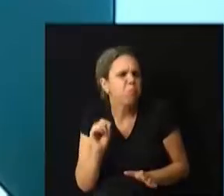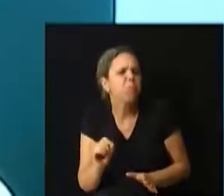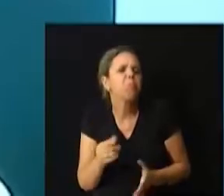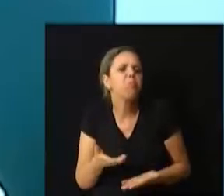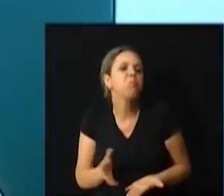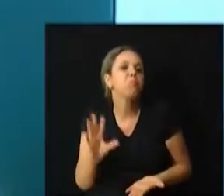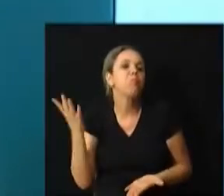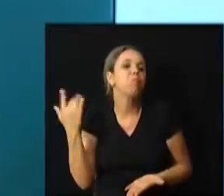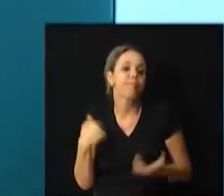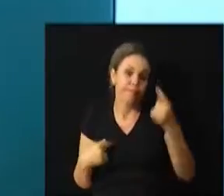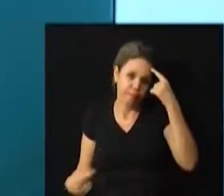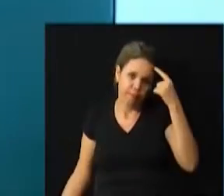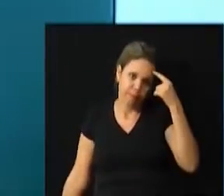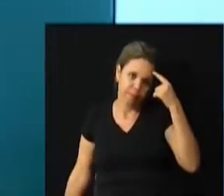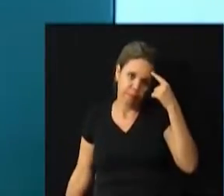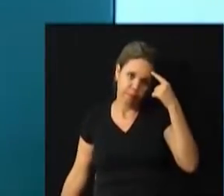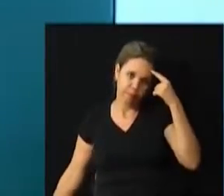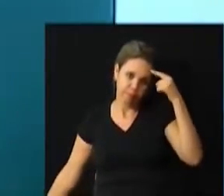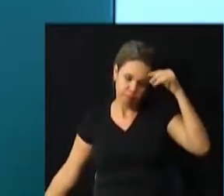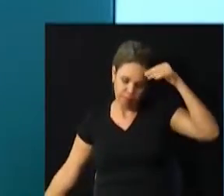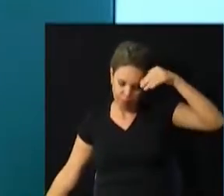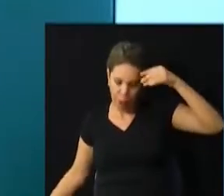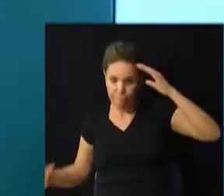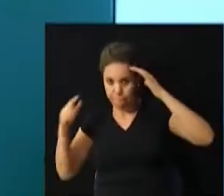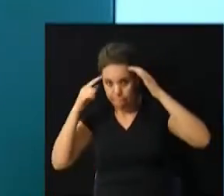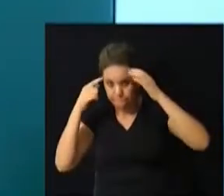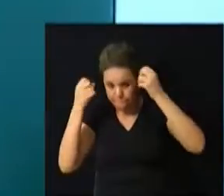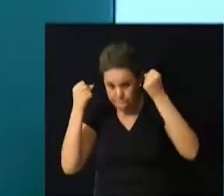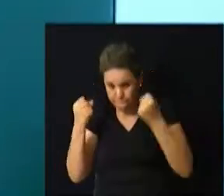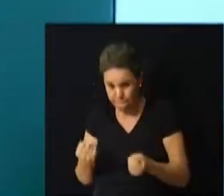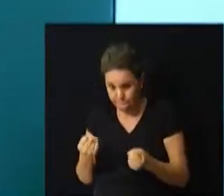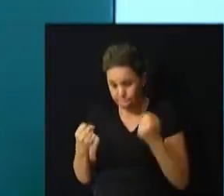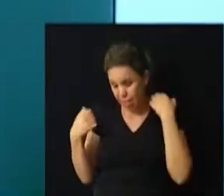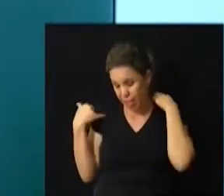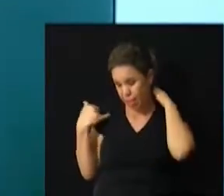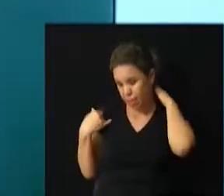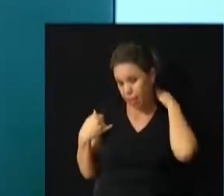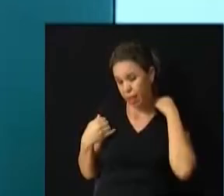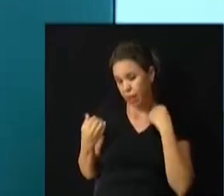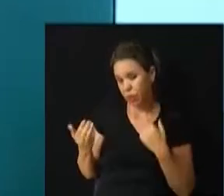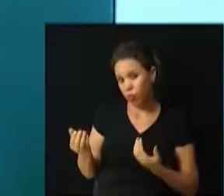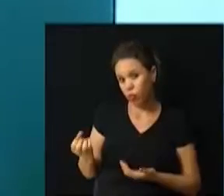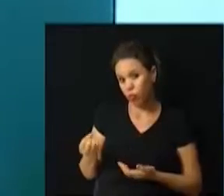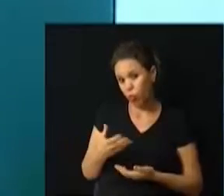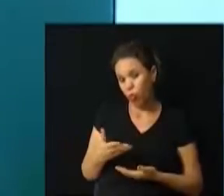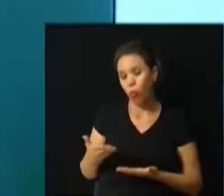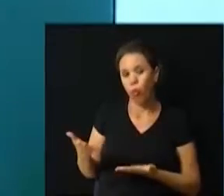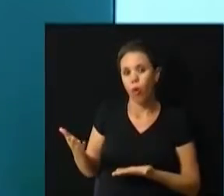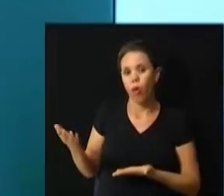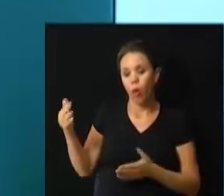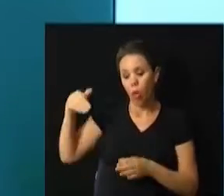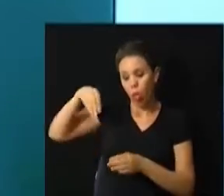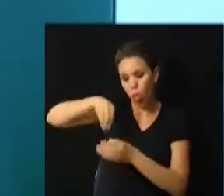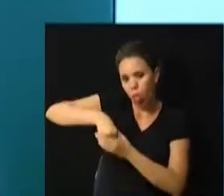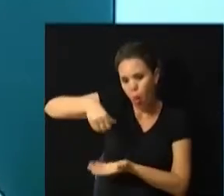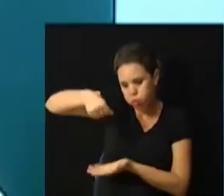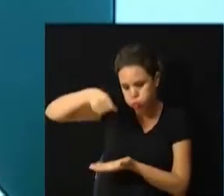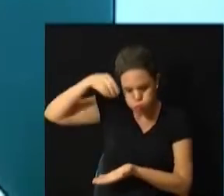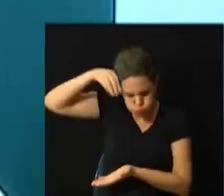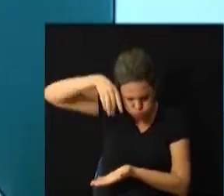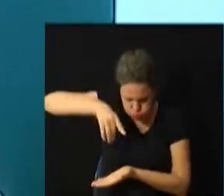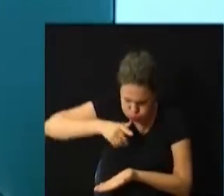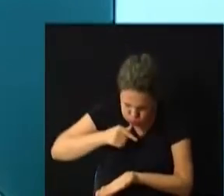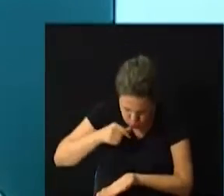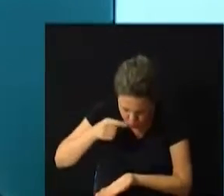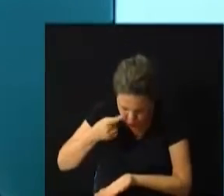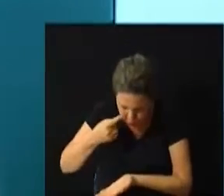O que acontece? Como a cabeça é a parte mais pesada do corpo nessa idade, ela pode entrar nesse